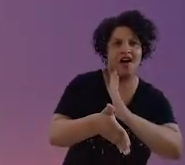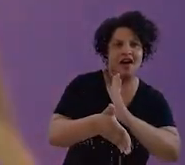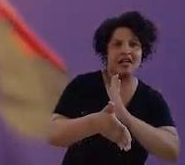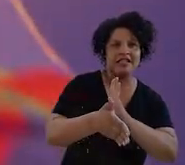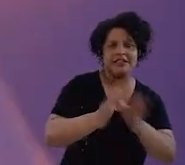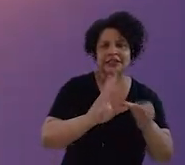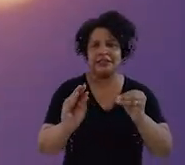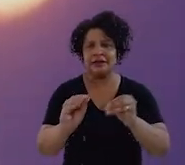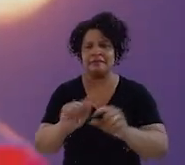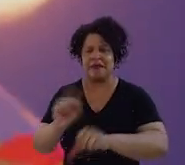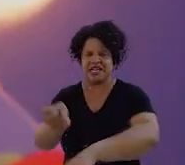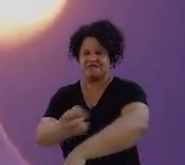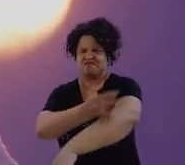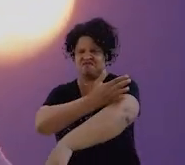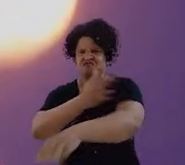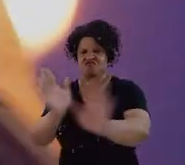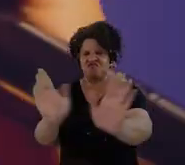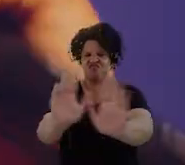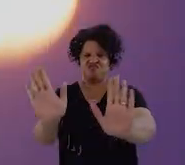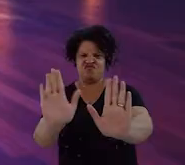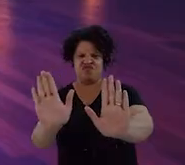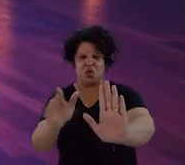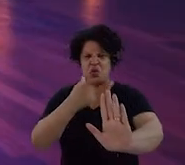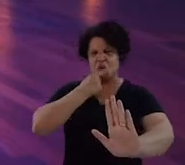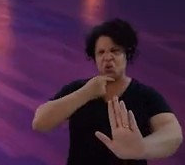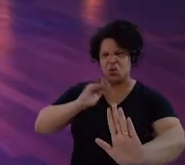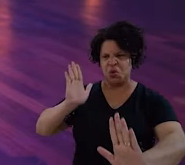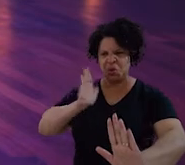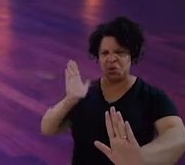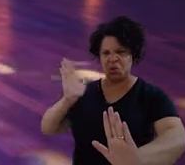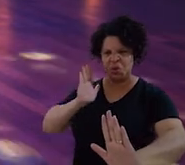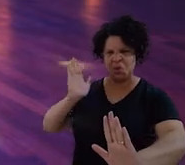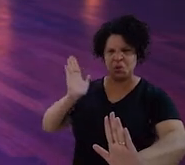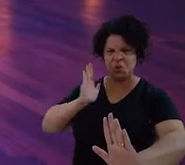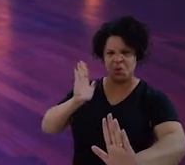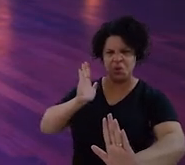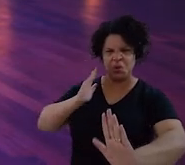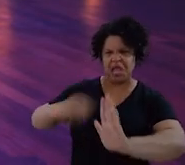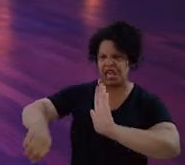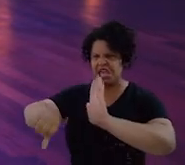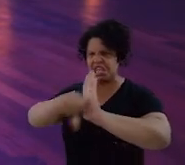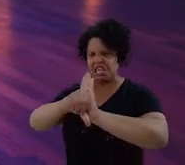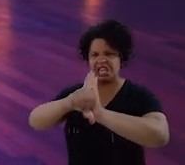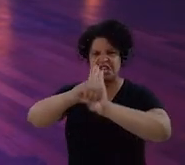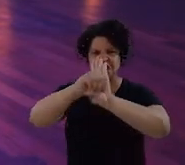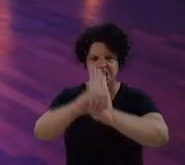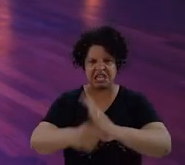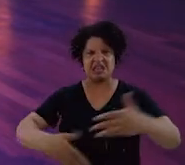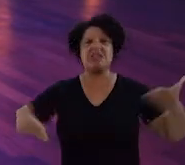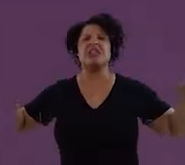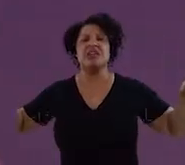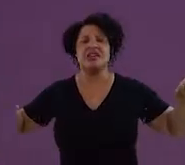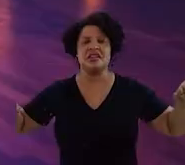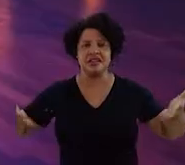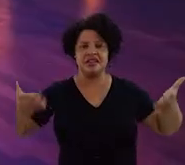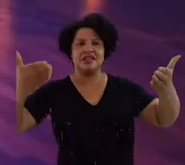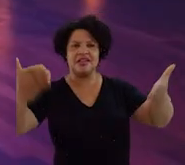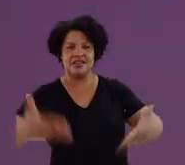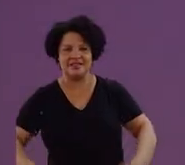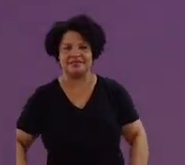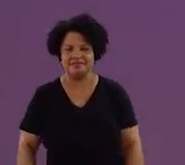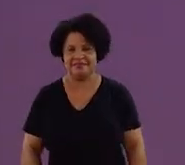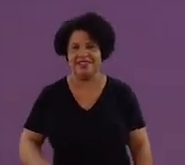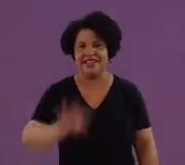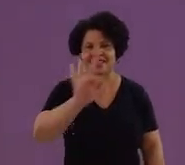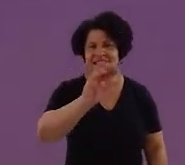não se emociona, playboy beija a lona, é que o crime não creme. Nós não se emociona, playboy beija a lona, é que o crime não creme. TD,